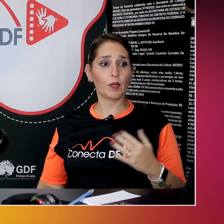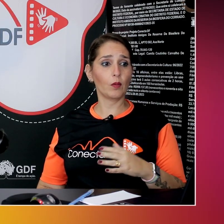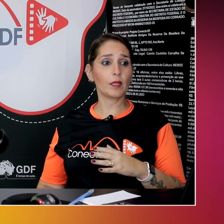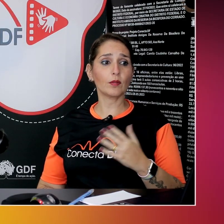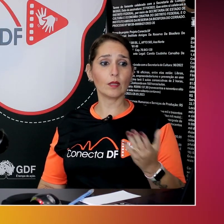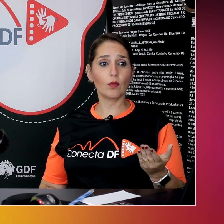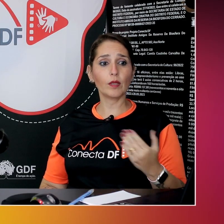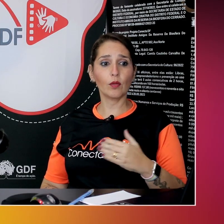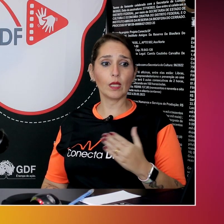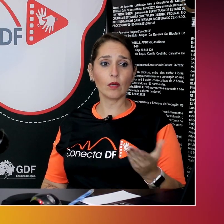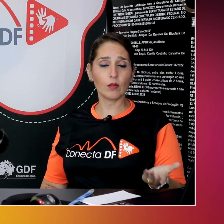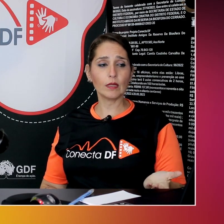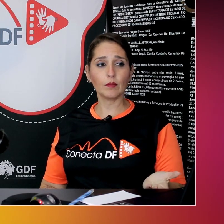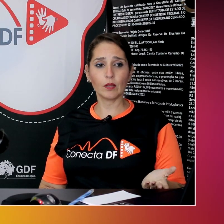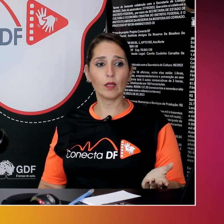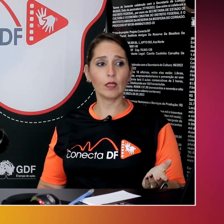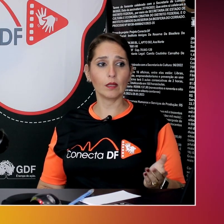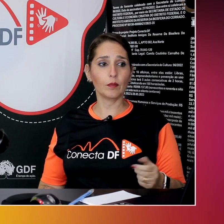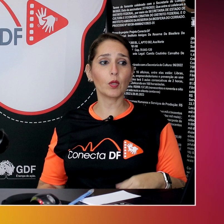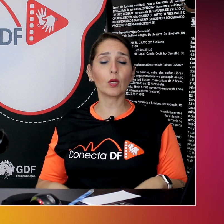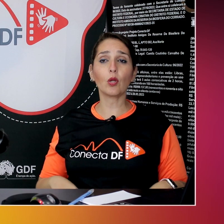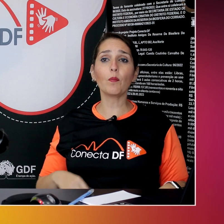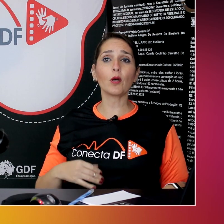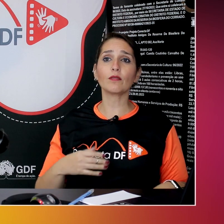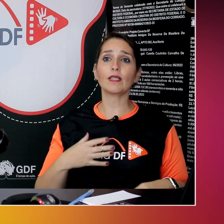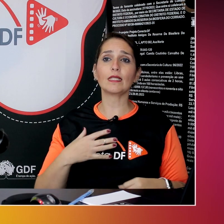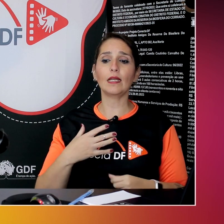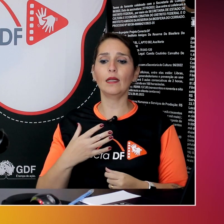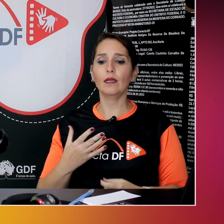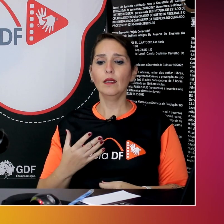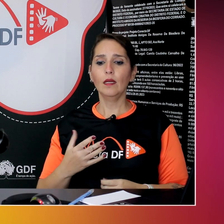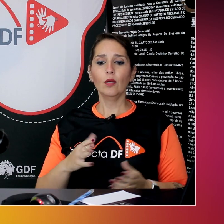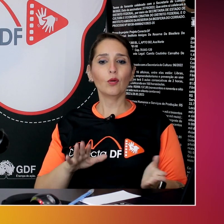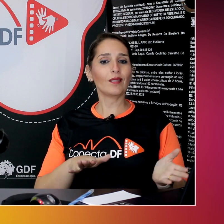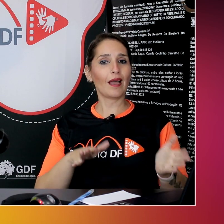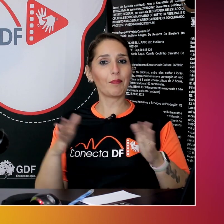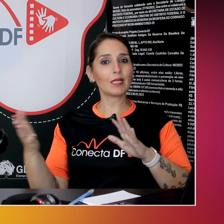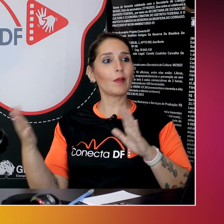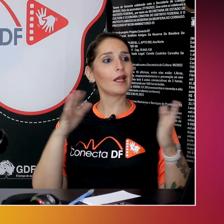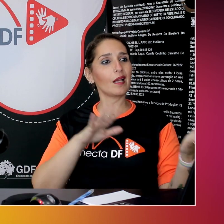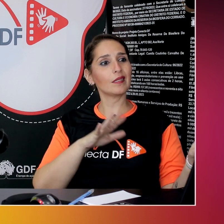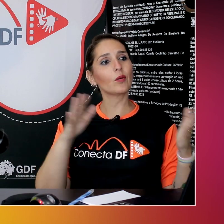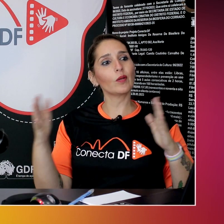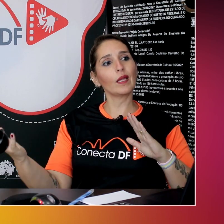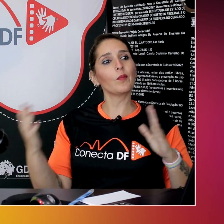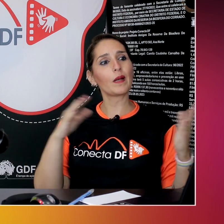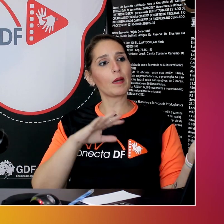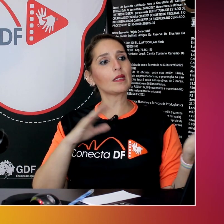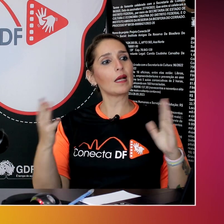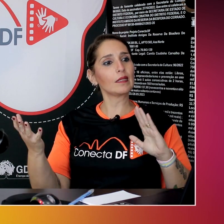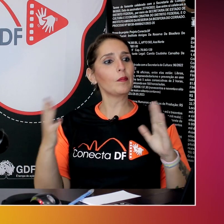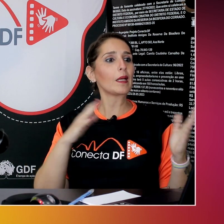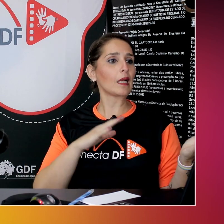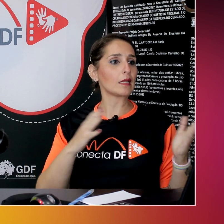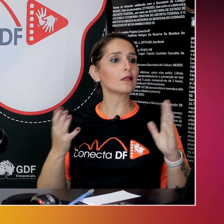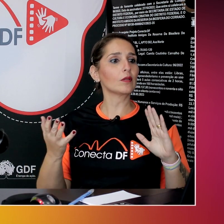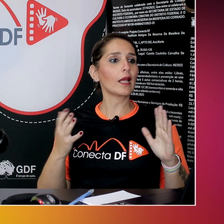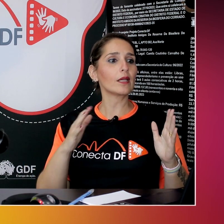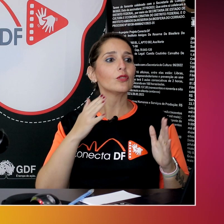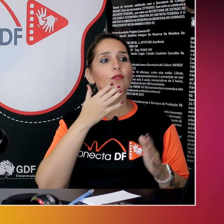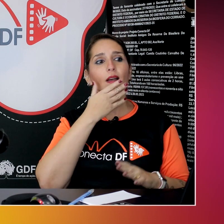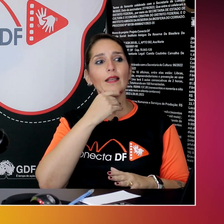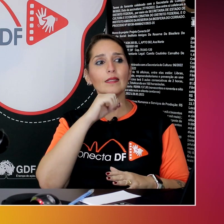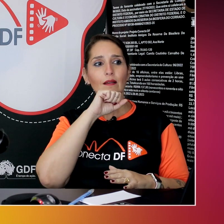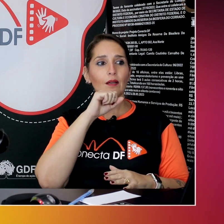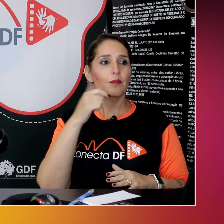específico, pelo menos não que eu tenha conhecimento ainda. Porque eu não posso fazer a mesma relação que eu tenho para madrasta e padrasto, né? Que